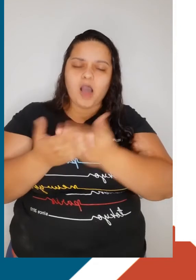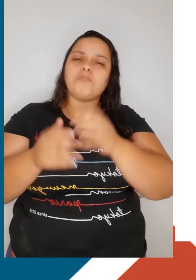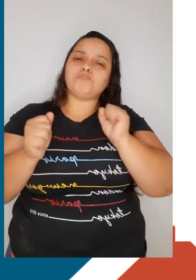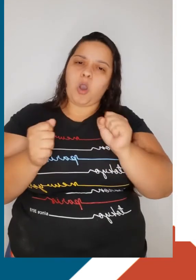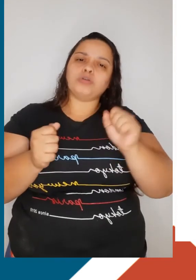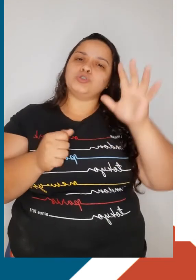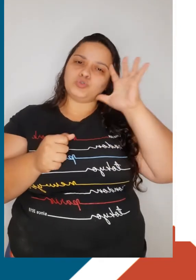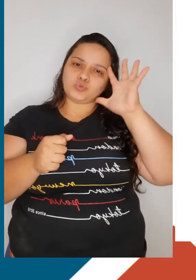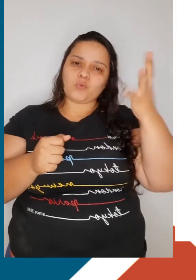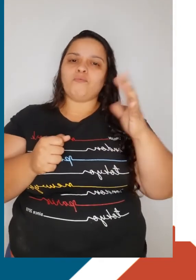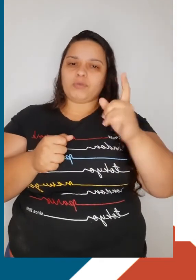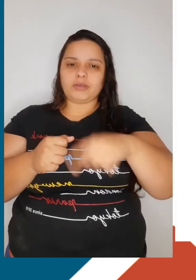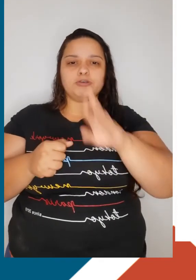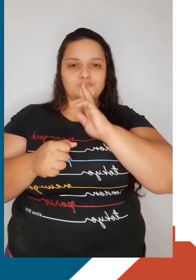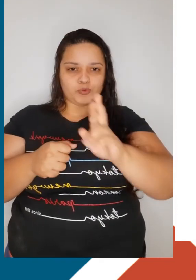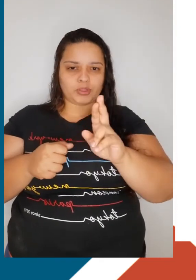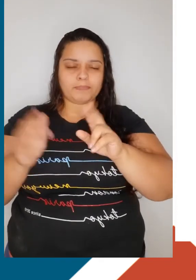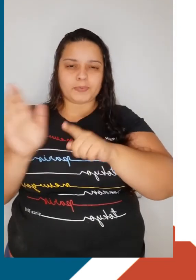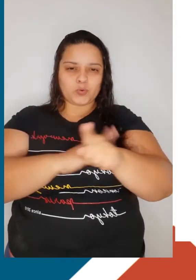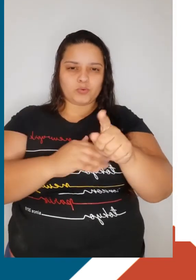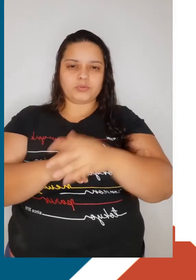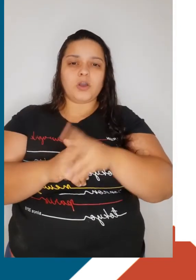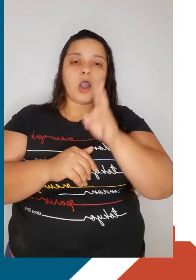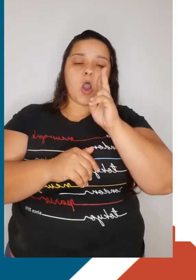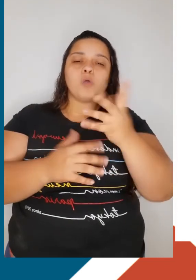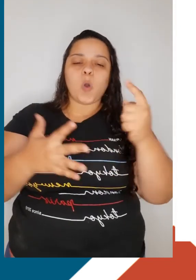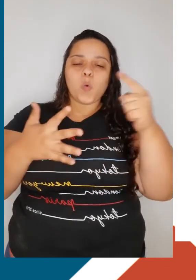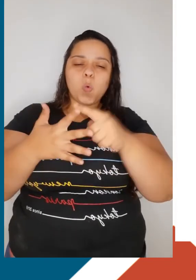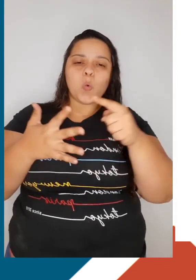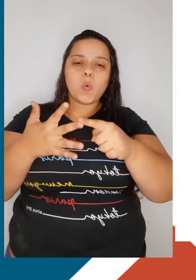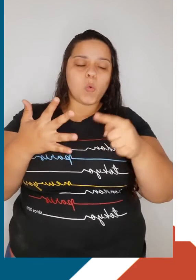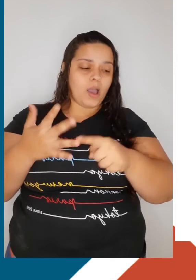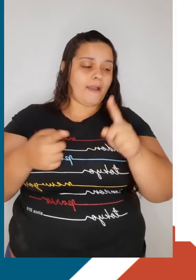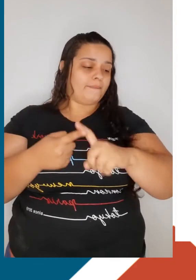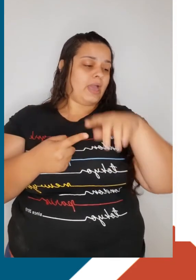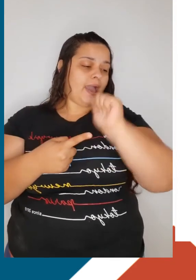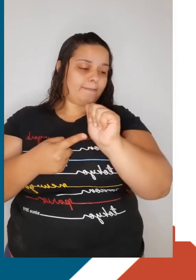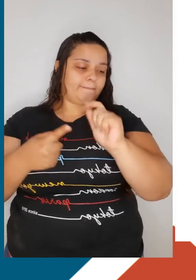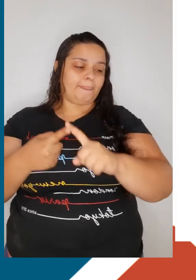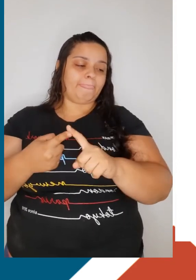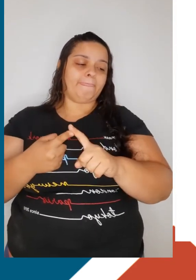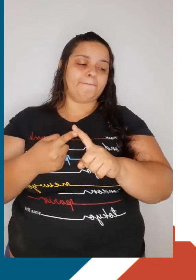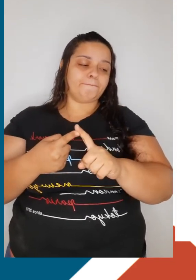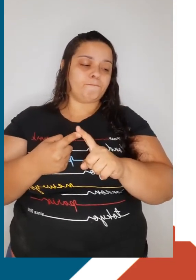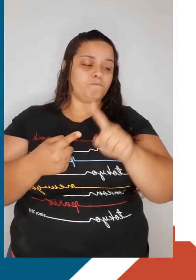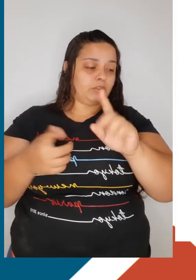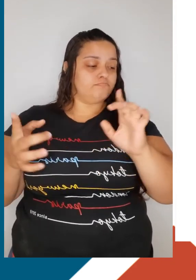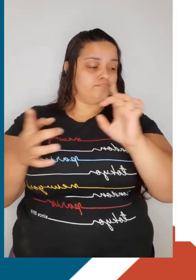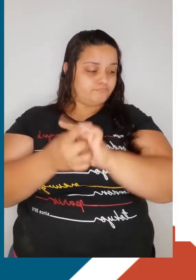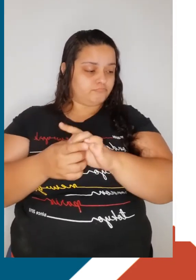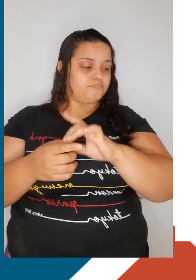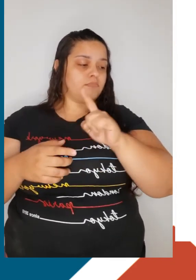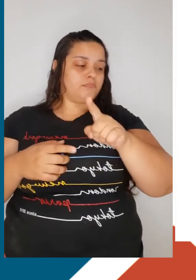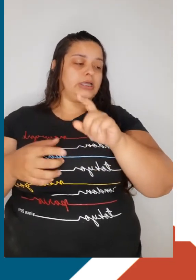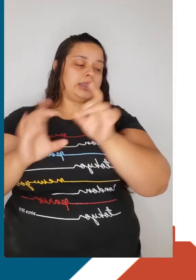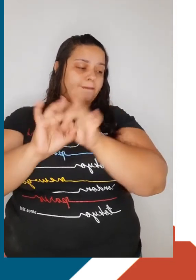aula pode acabar então te ajudando a responder a pergunta. Vamos olhar então afirmação por afirmação. A letra A. Os fatos